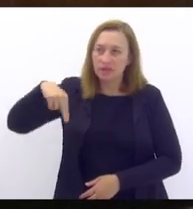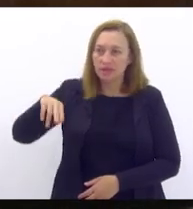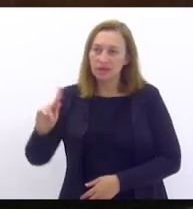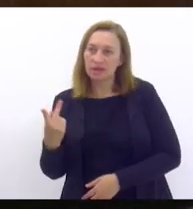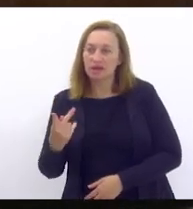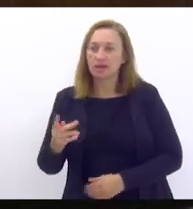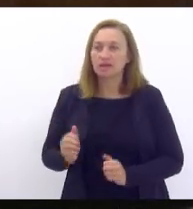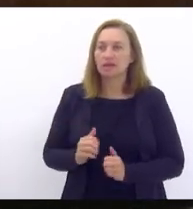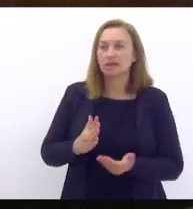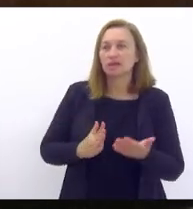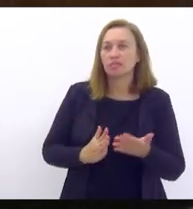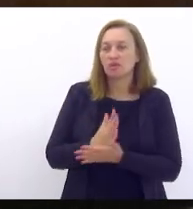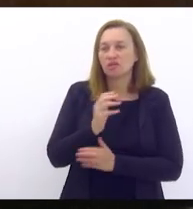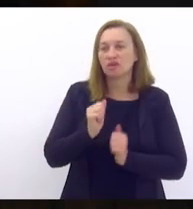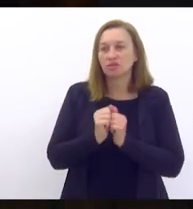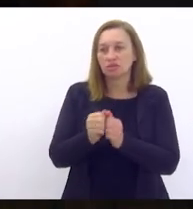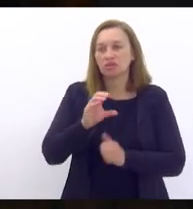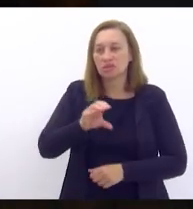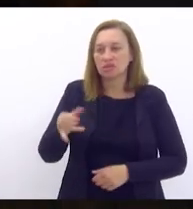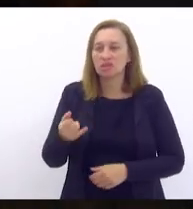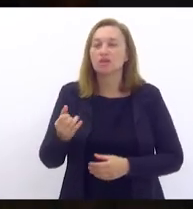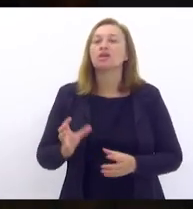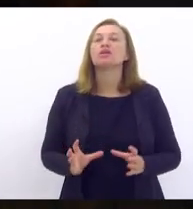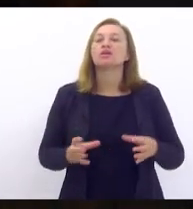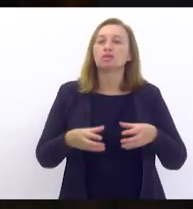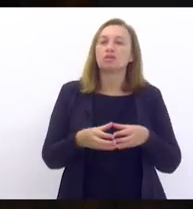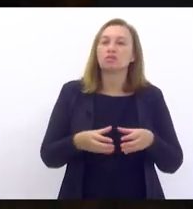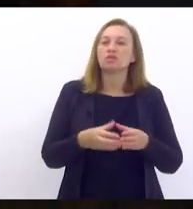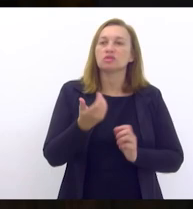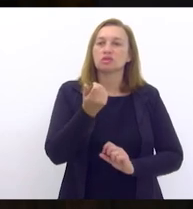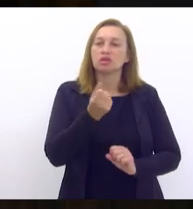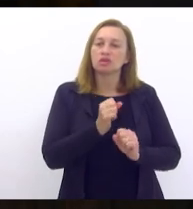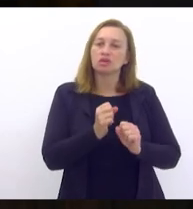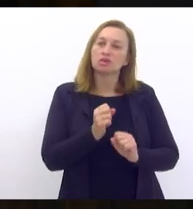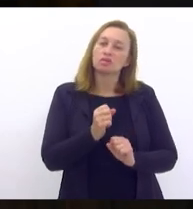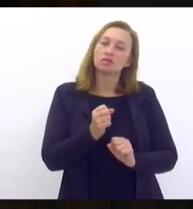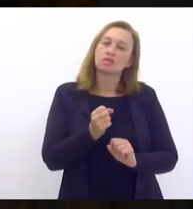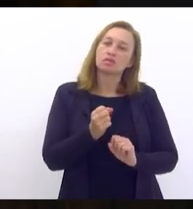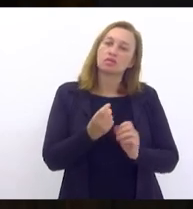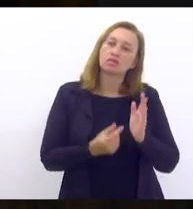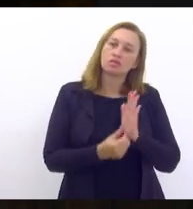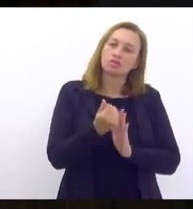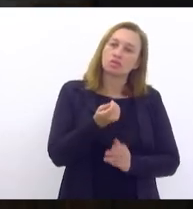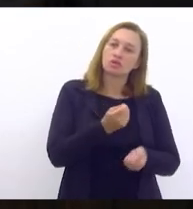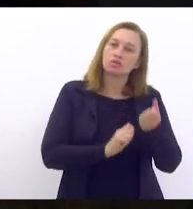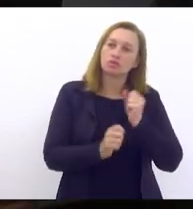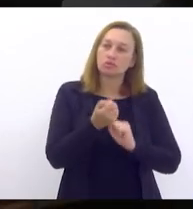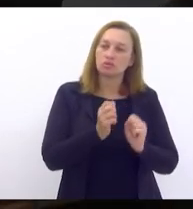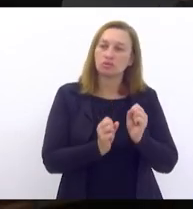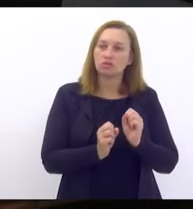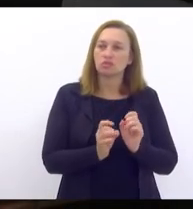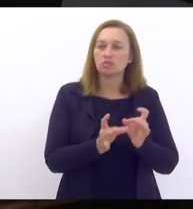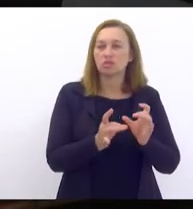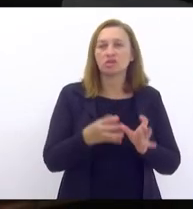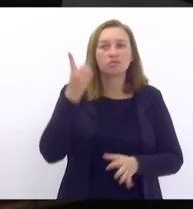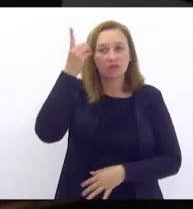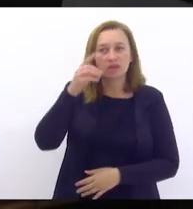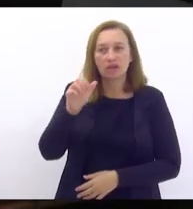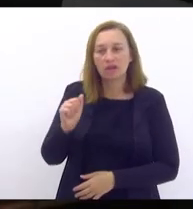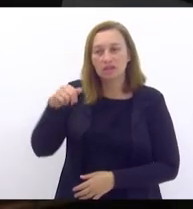Favorável com a CCJ, presidente. Pela Comissão de Economia, Indústria e Comércio, deputado Anderson Moraes.